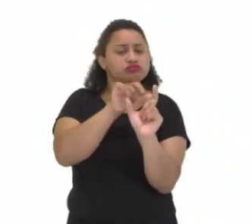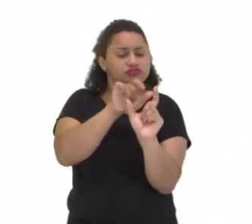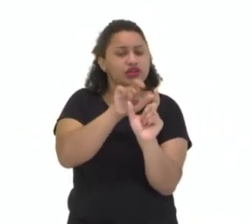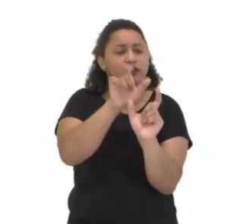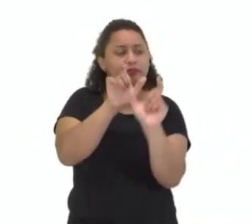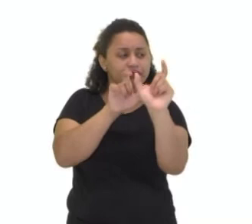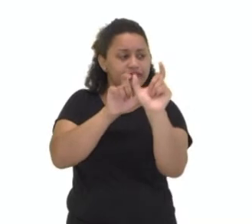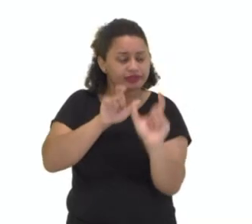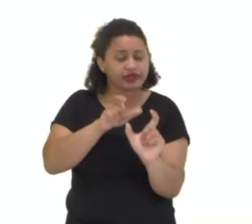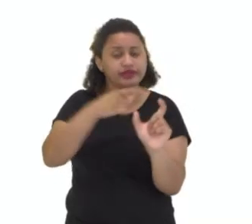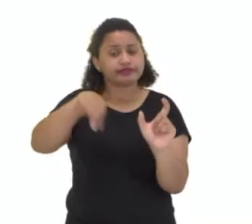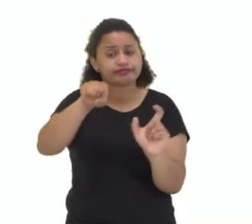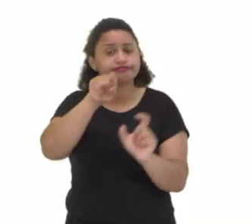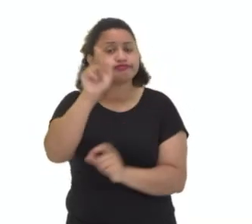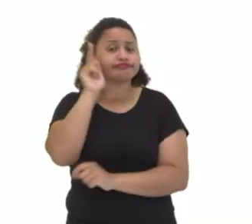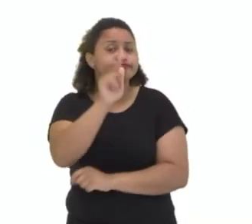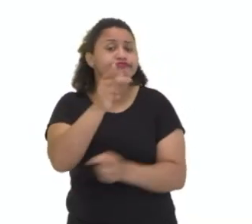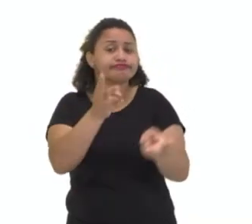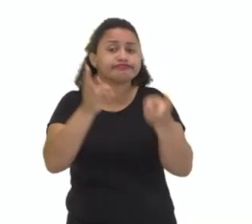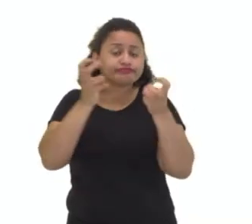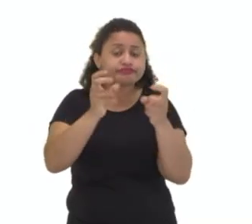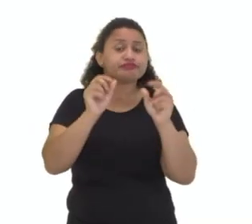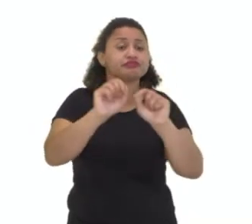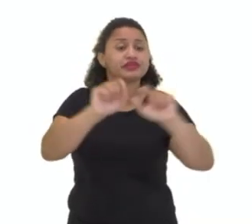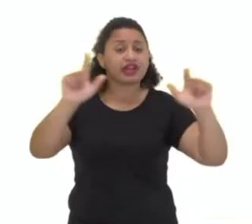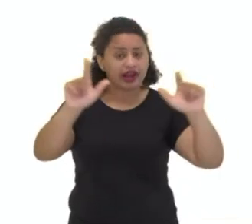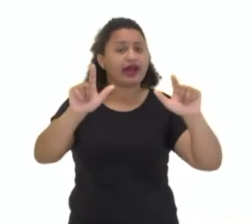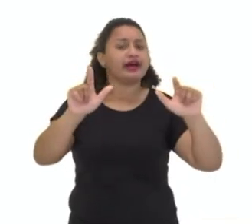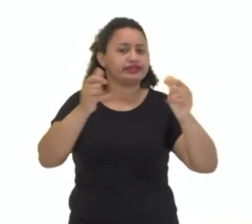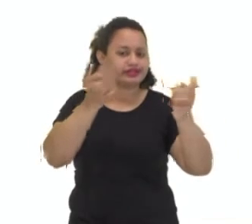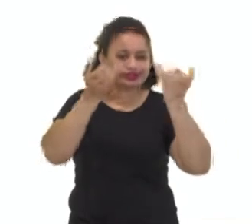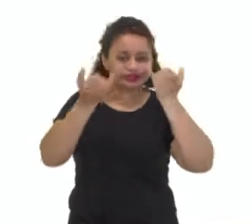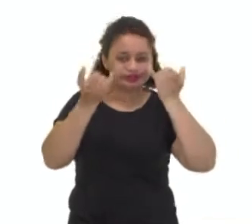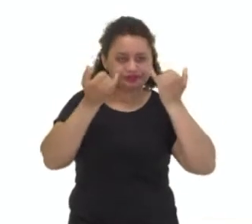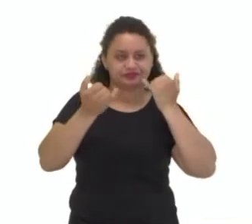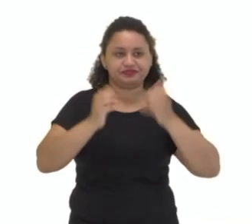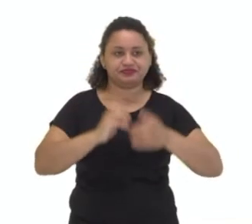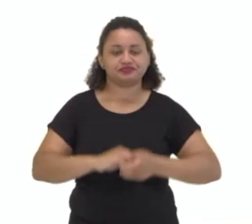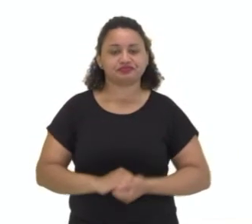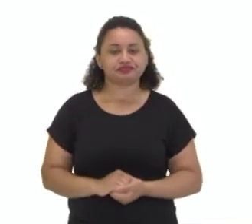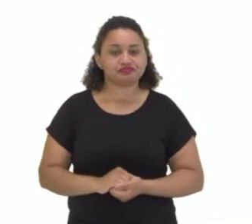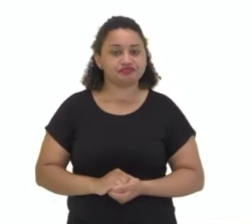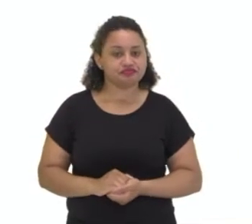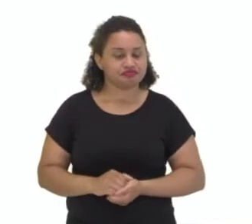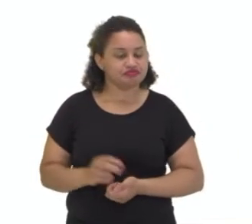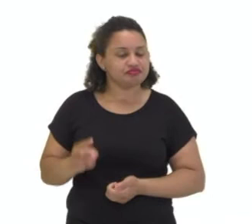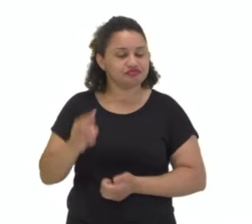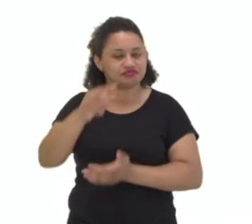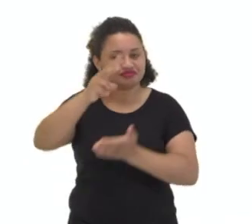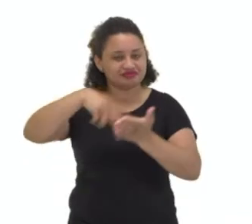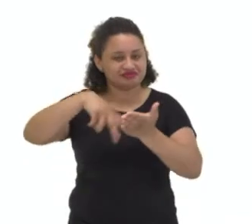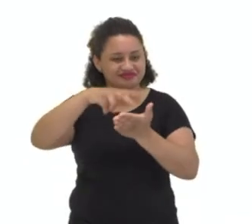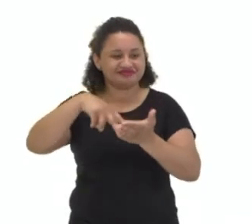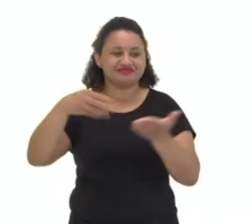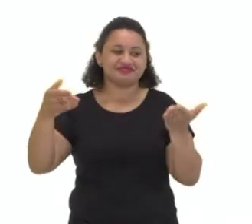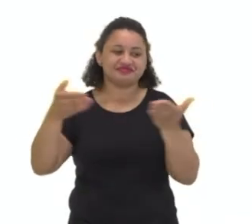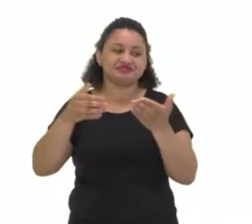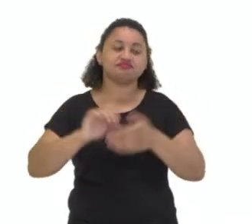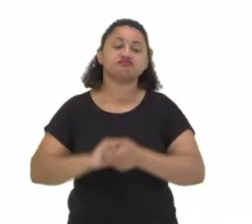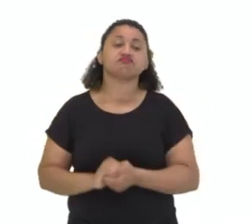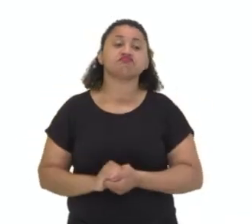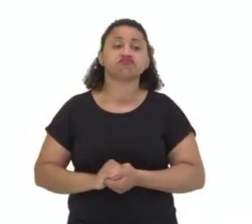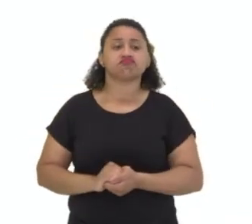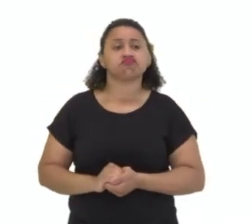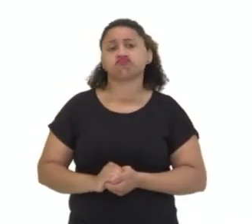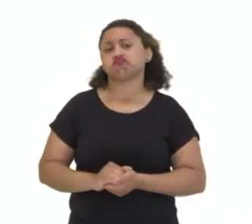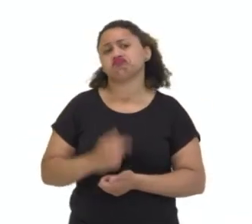aqui para você perceber isso nas entrelinhas, ok? Continuando a leitura. E não creiam